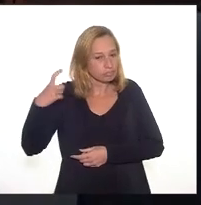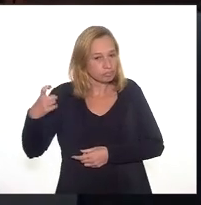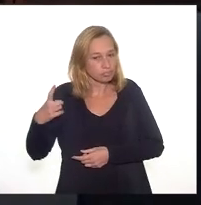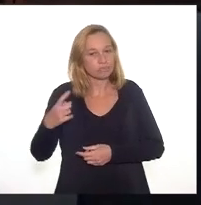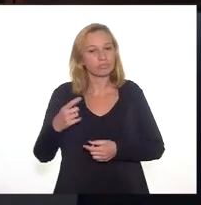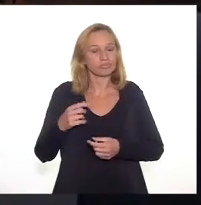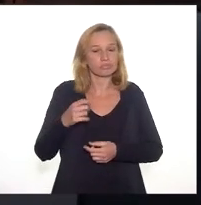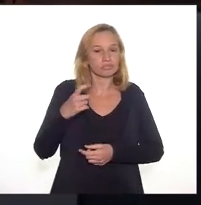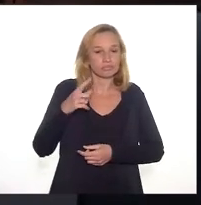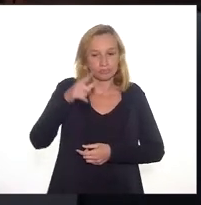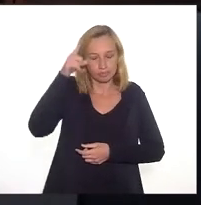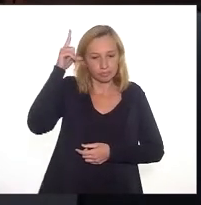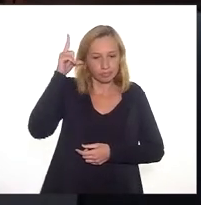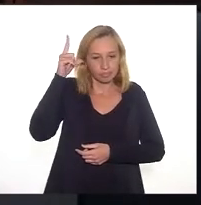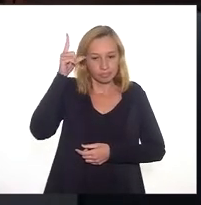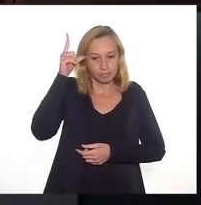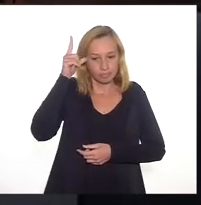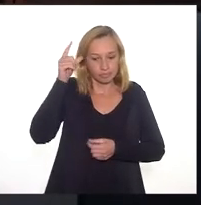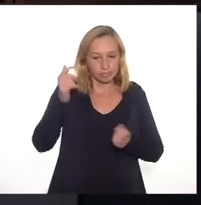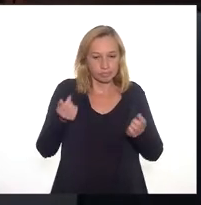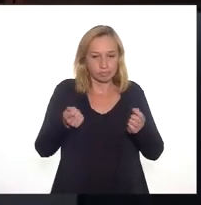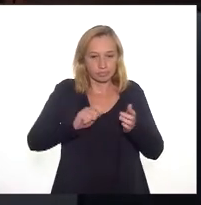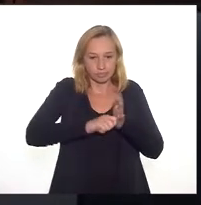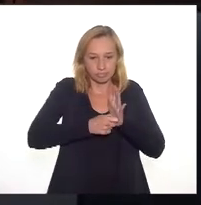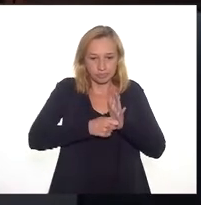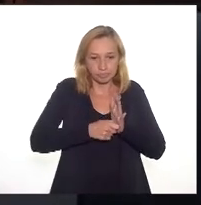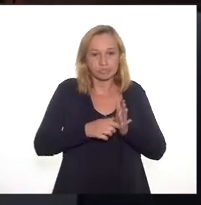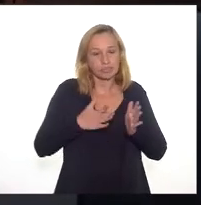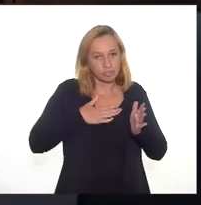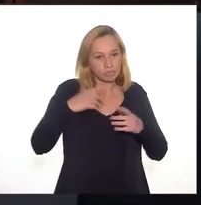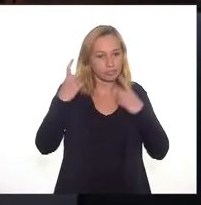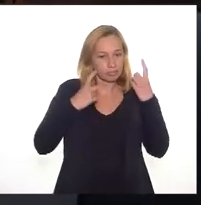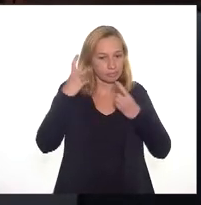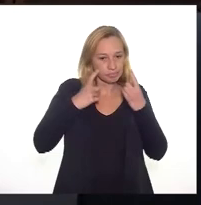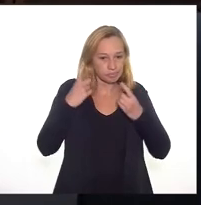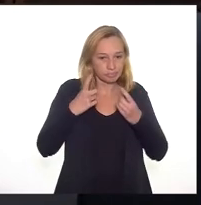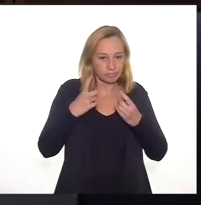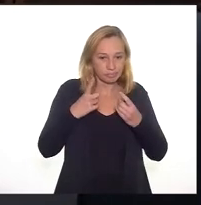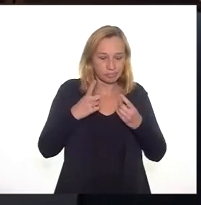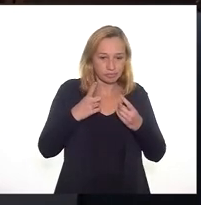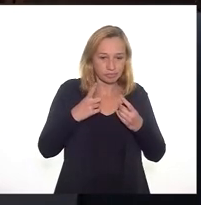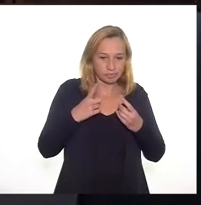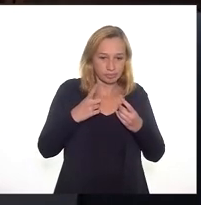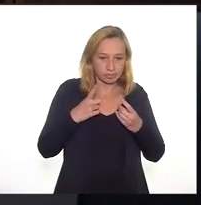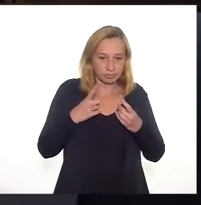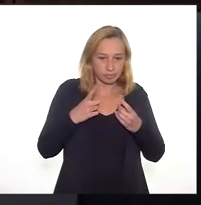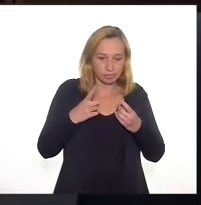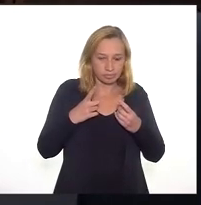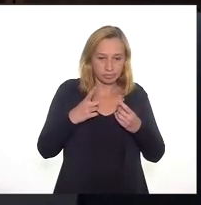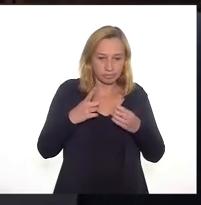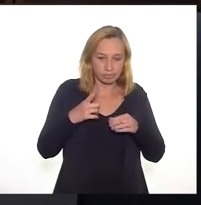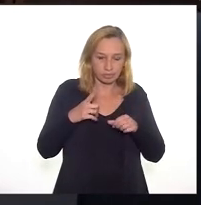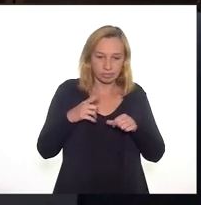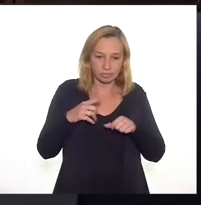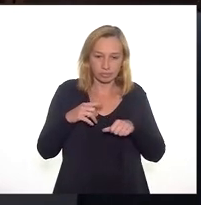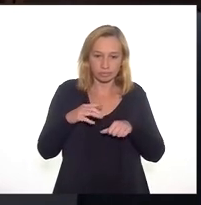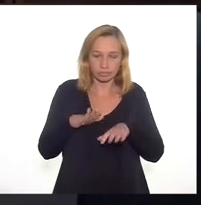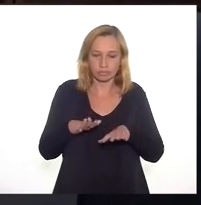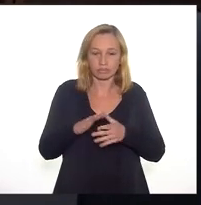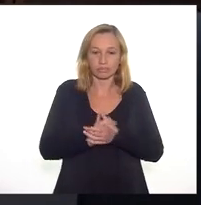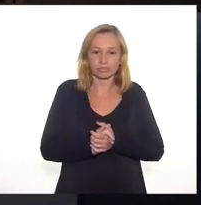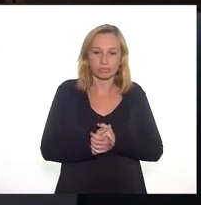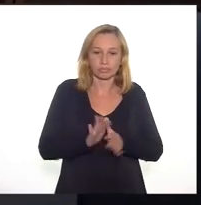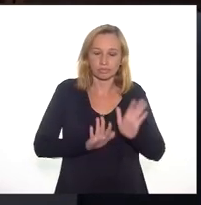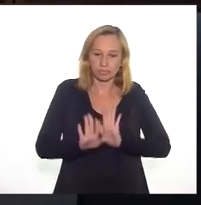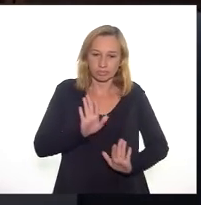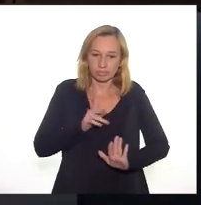fechou. Agora fechou. Mas é porque sempre tem a preocupação de não vazar o que as pessoas estão conversando aí internamente. Então, deputado Alexandre, para